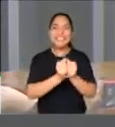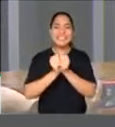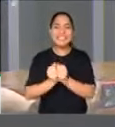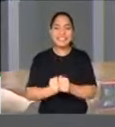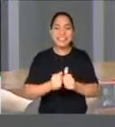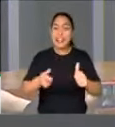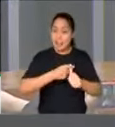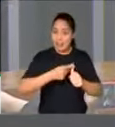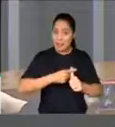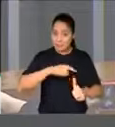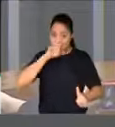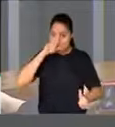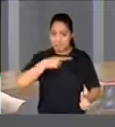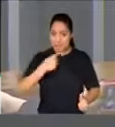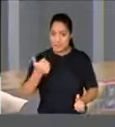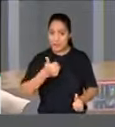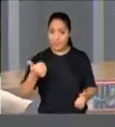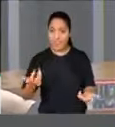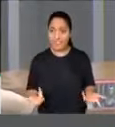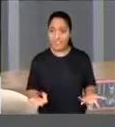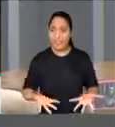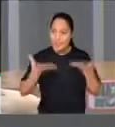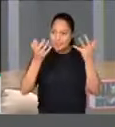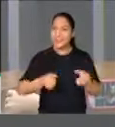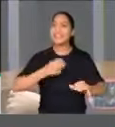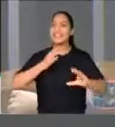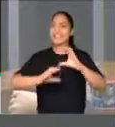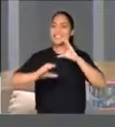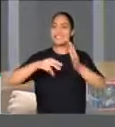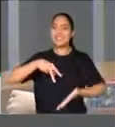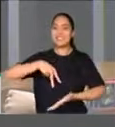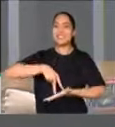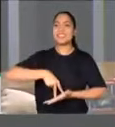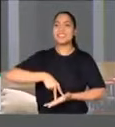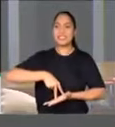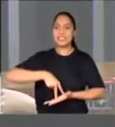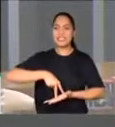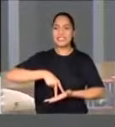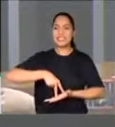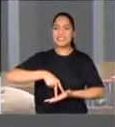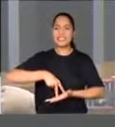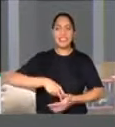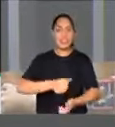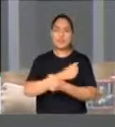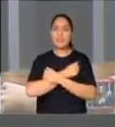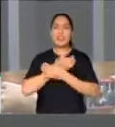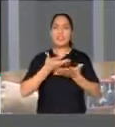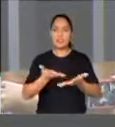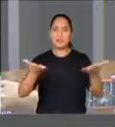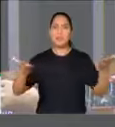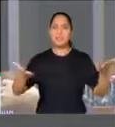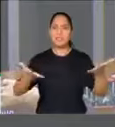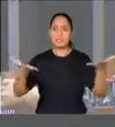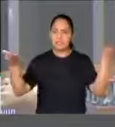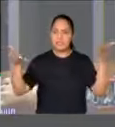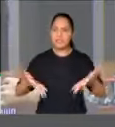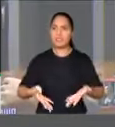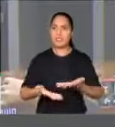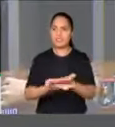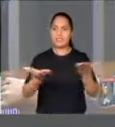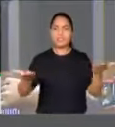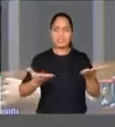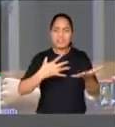primeira pessoa. Fiquem de pé, cantem comigo, por favor, porque eu estou aqui por vocês, estou aqui por nós, estou